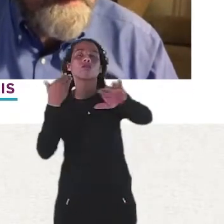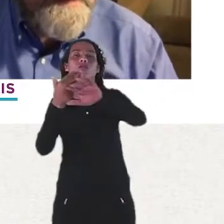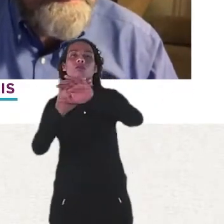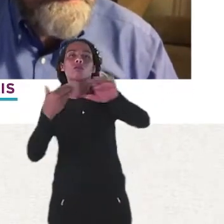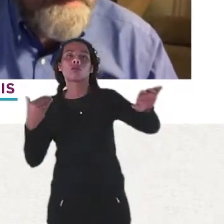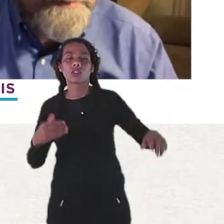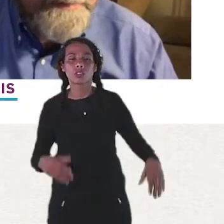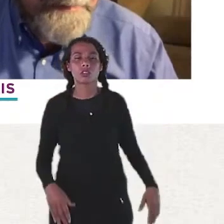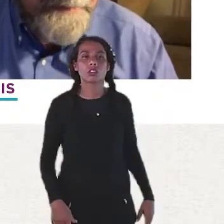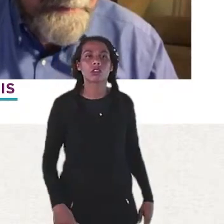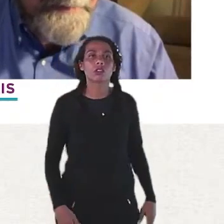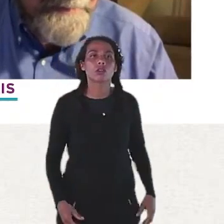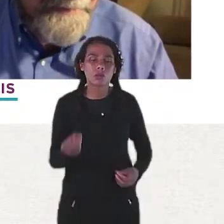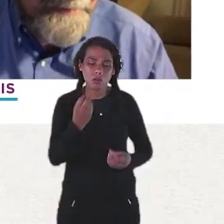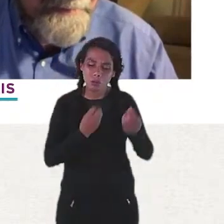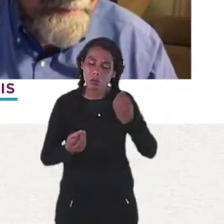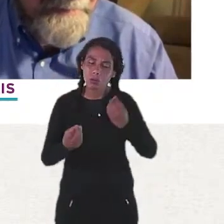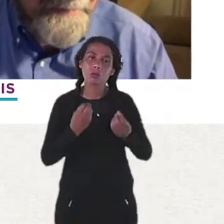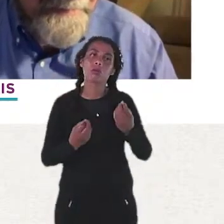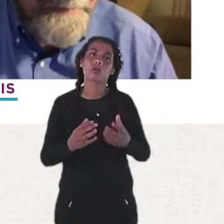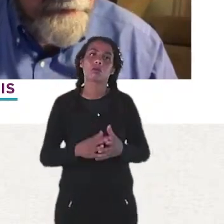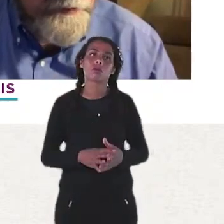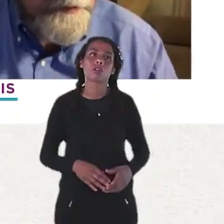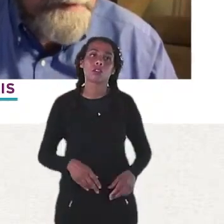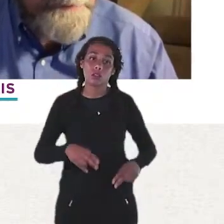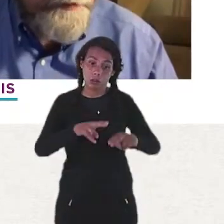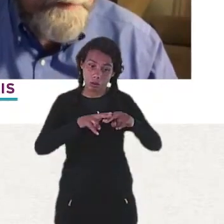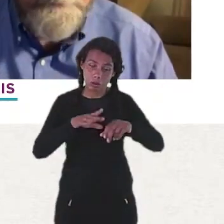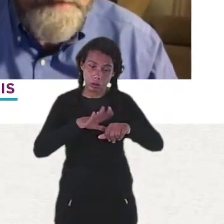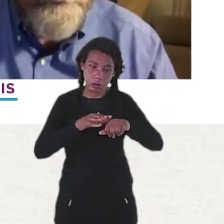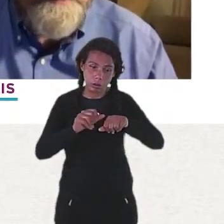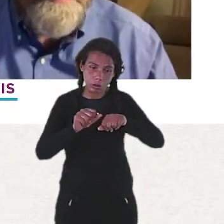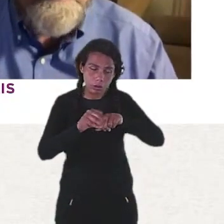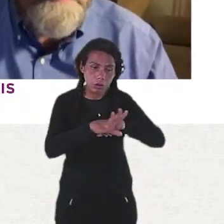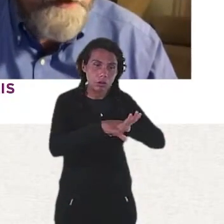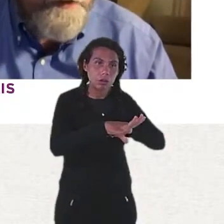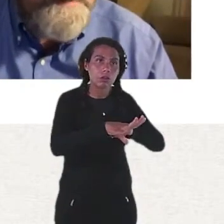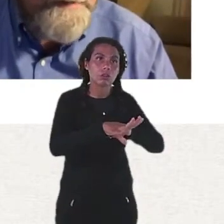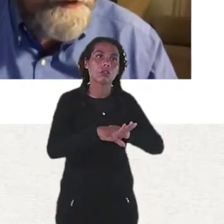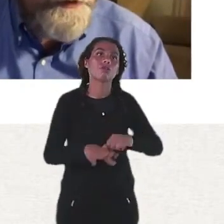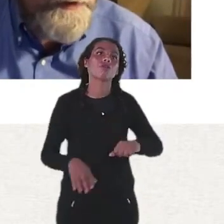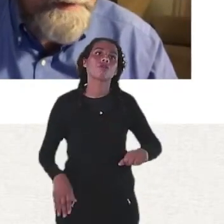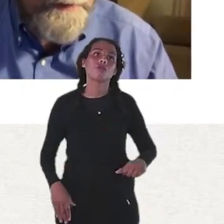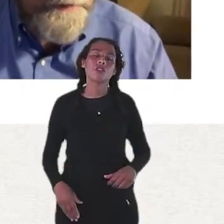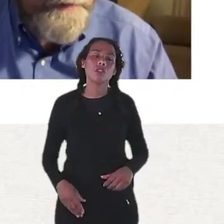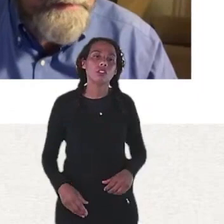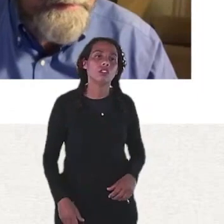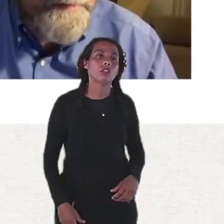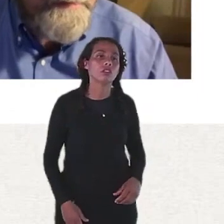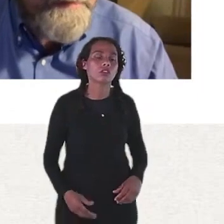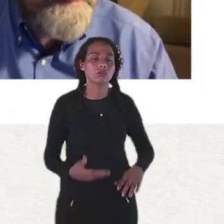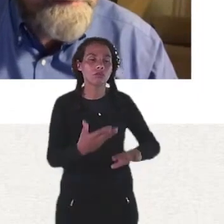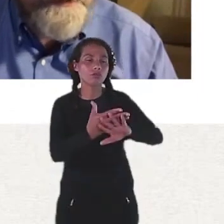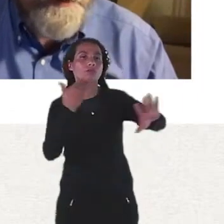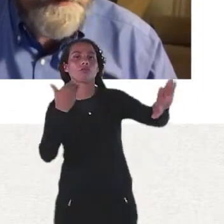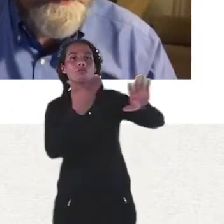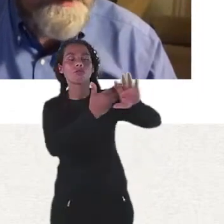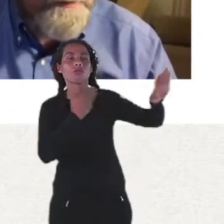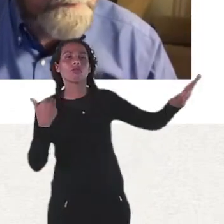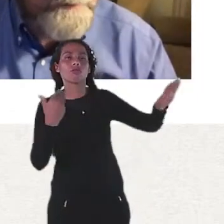movimento separatista nesse instante. Então nós podemos, depois de 1000 e tantos anos, ver